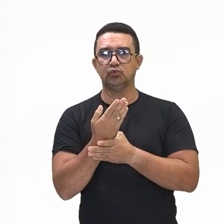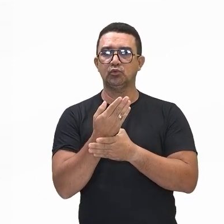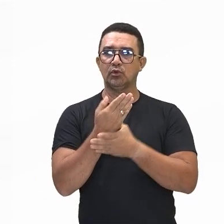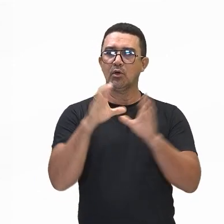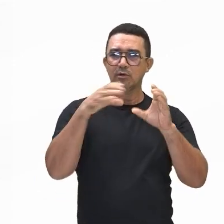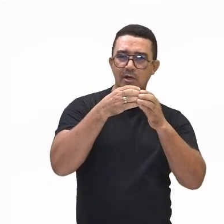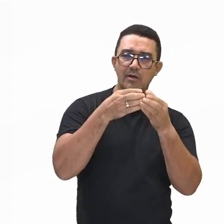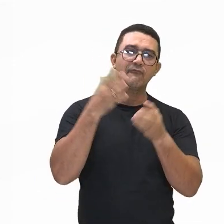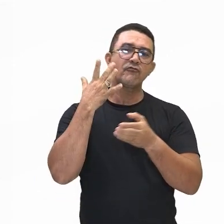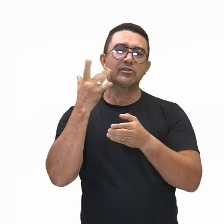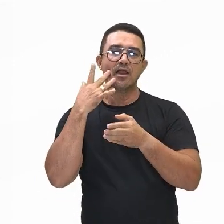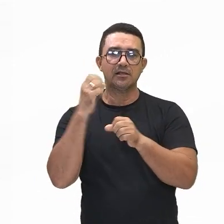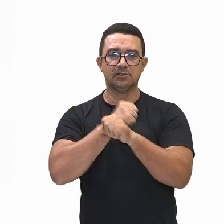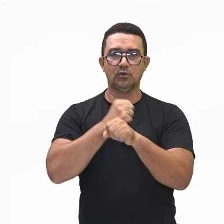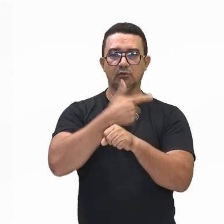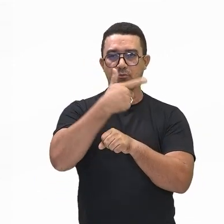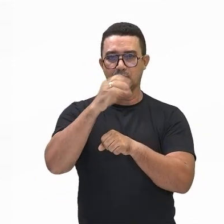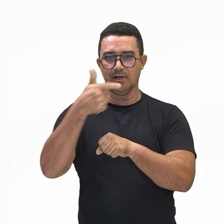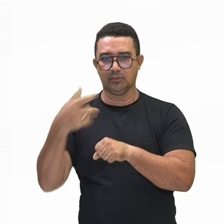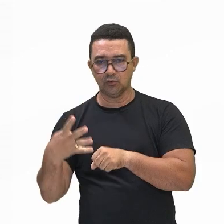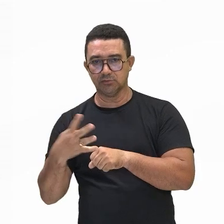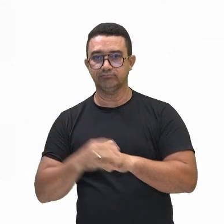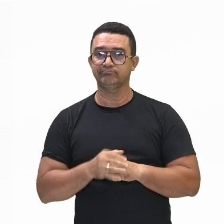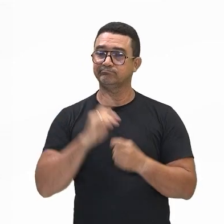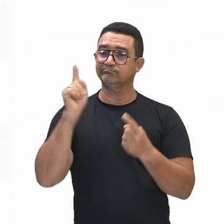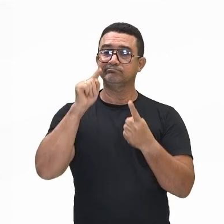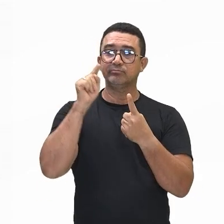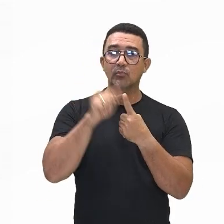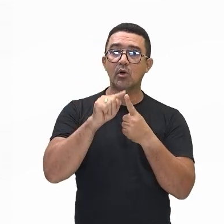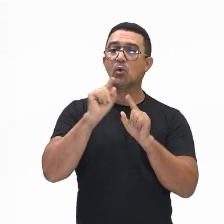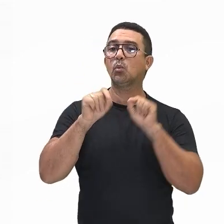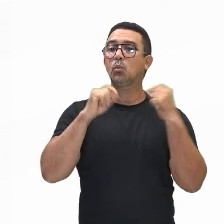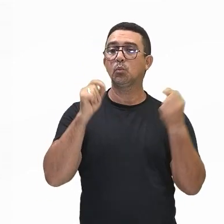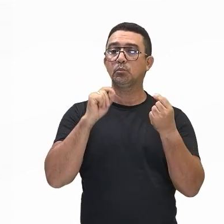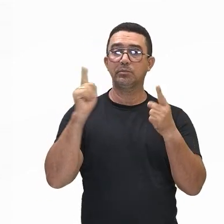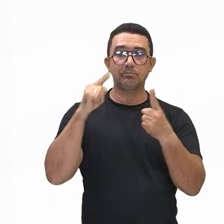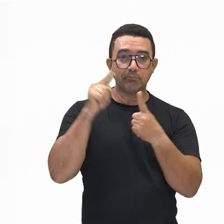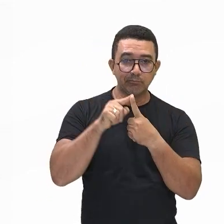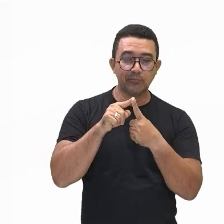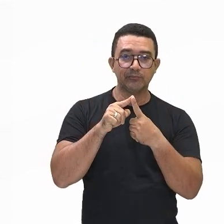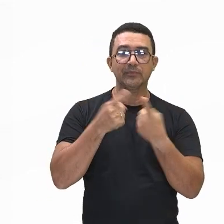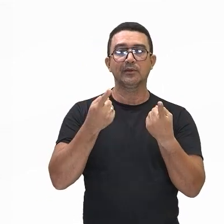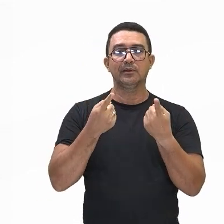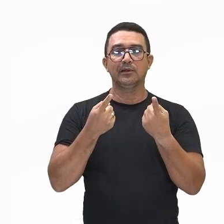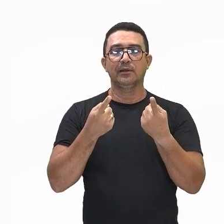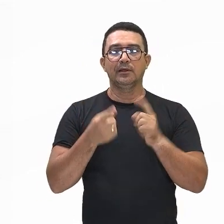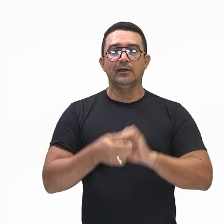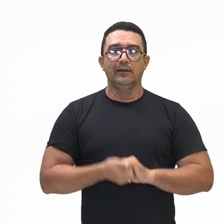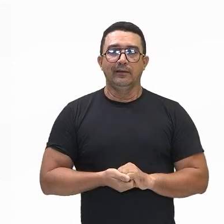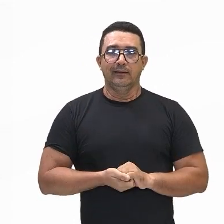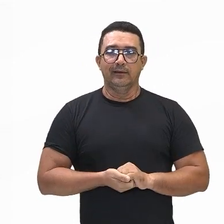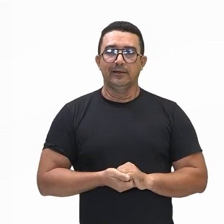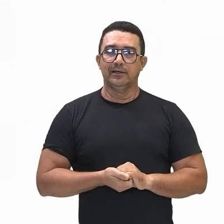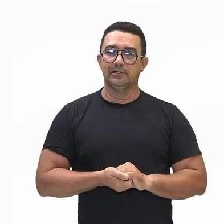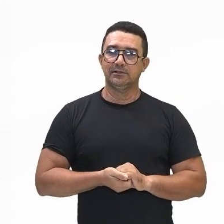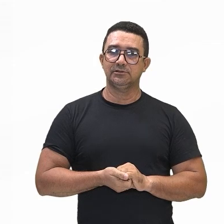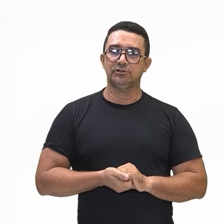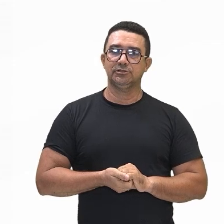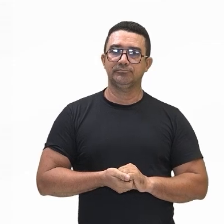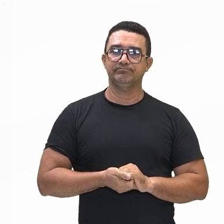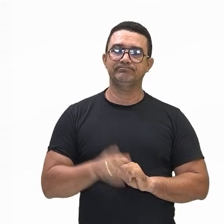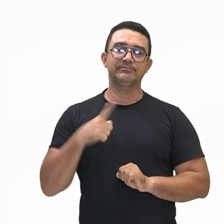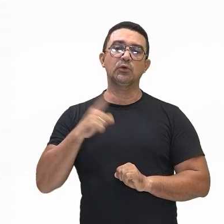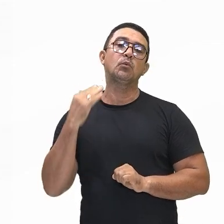Fortaleza no ano de 2014. E qual vai ser o principal objetivo, o principal propósito, né, de ter aí o Banco